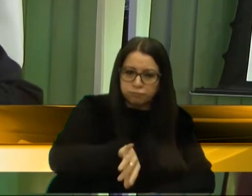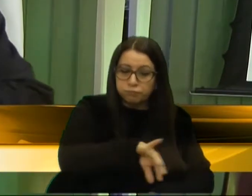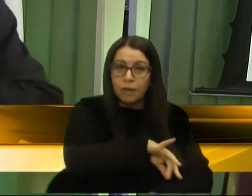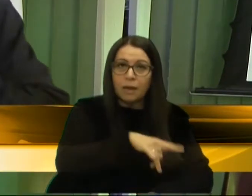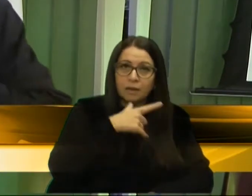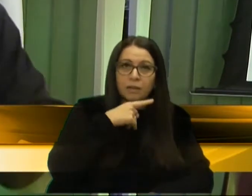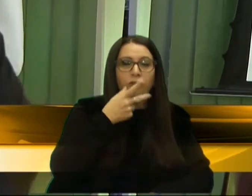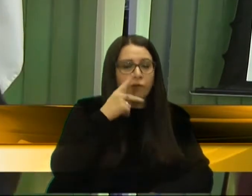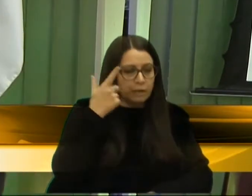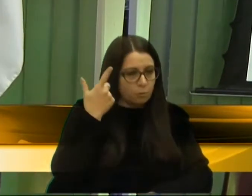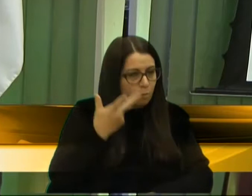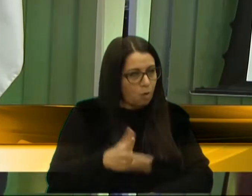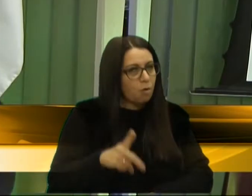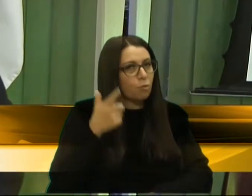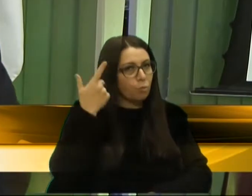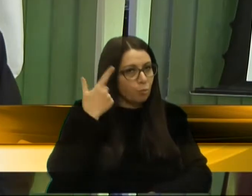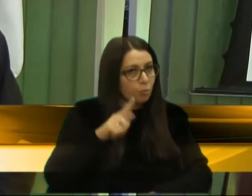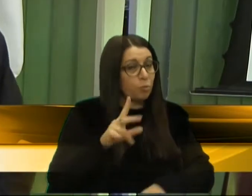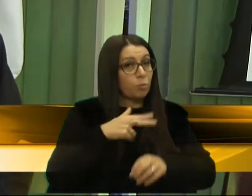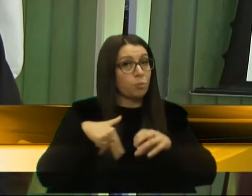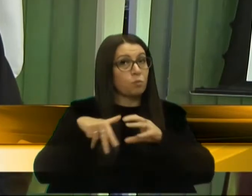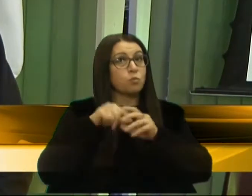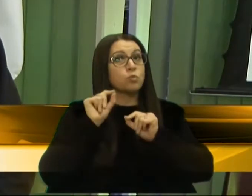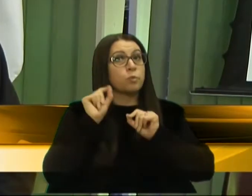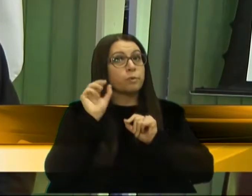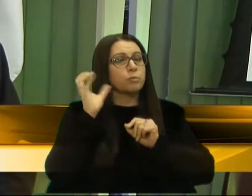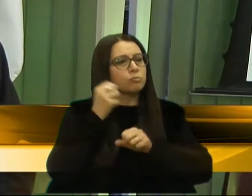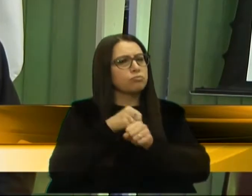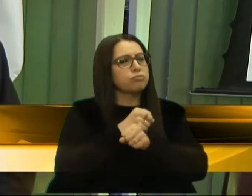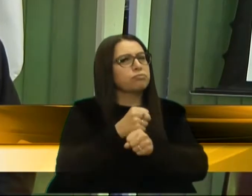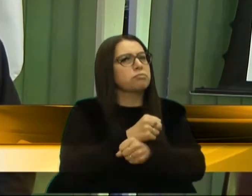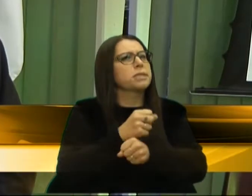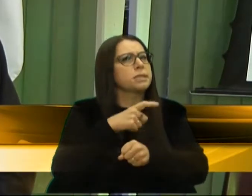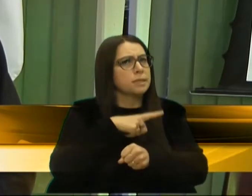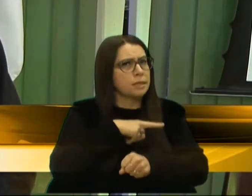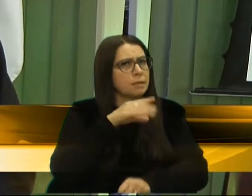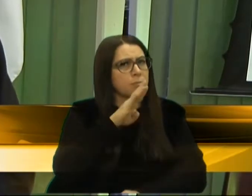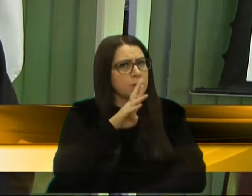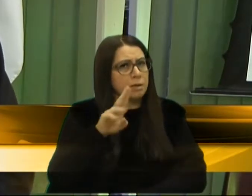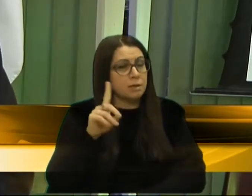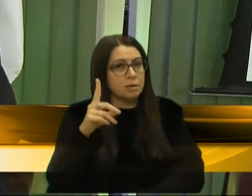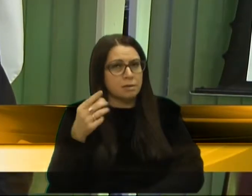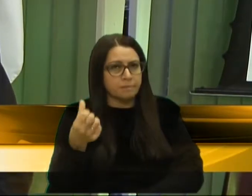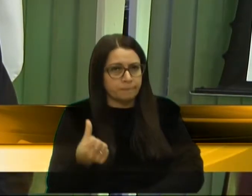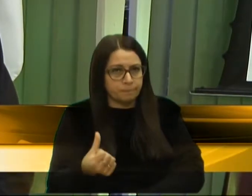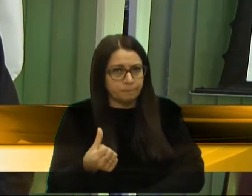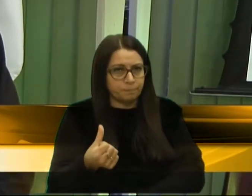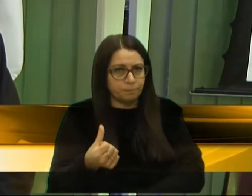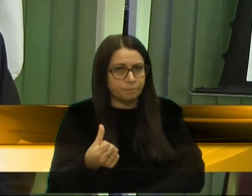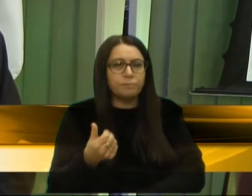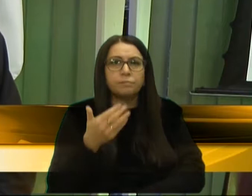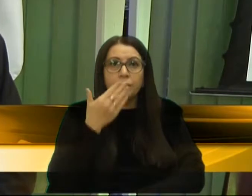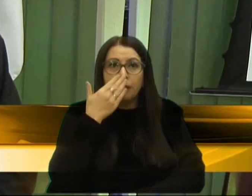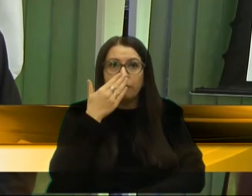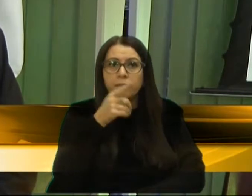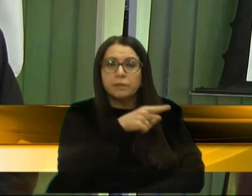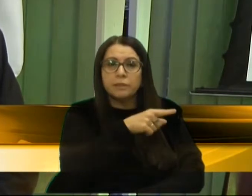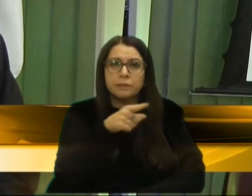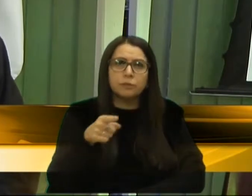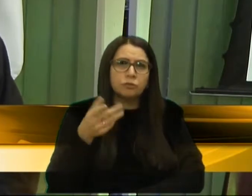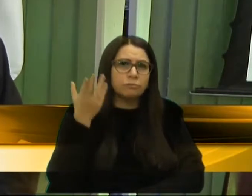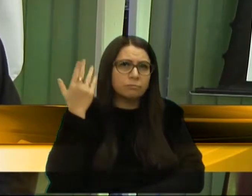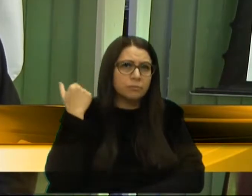aqui na tribuna dessa casa, sobre uma situação de anos que nós temos ali na BR-116, ali em frente à